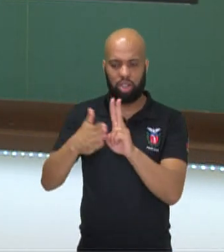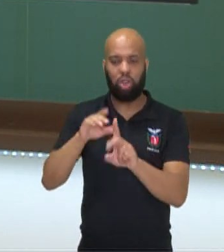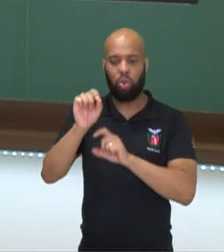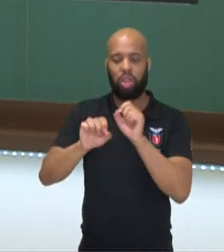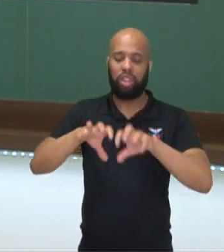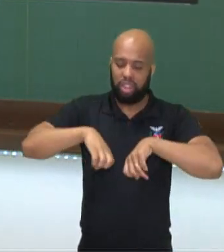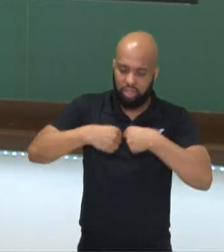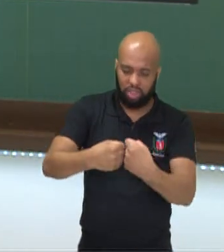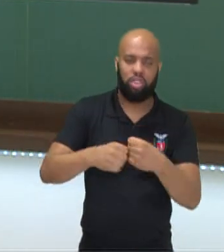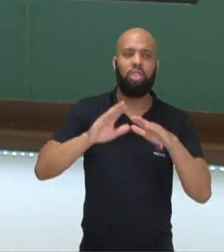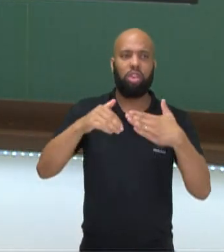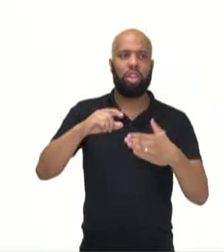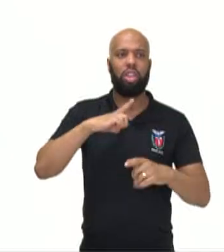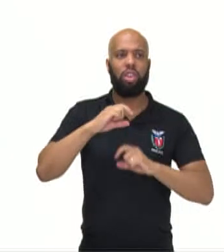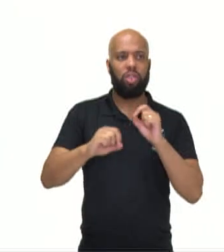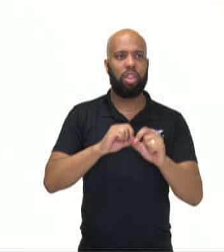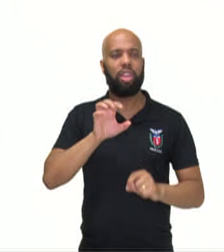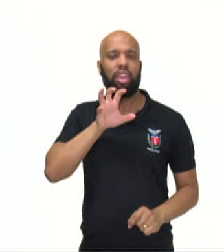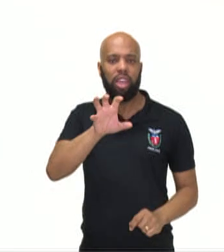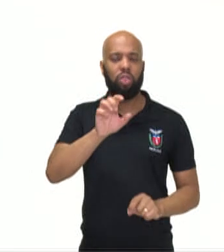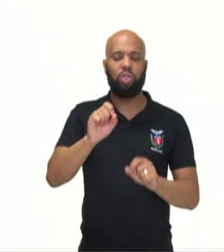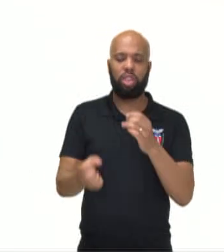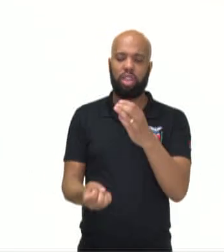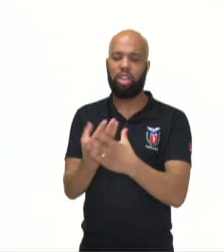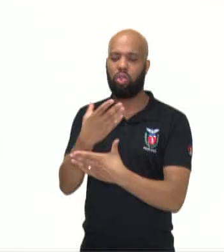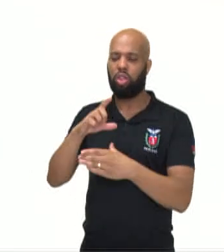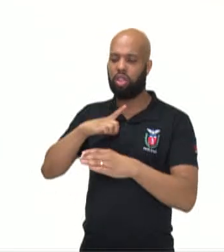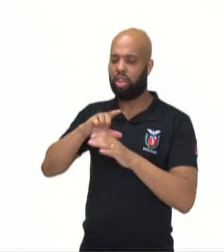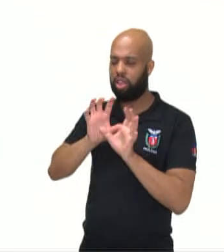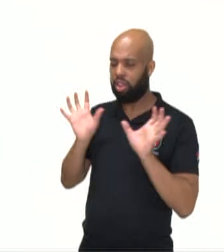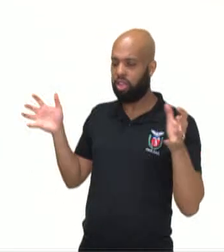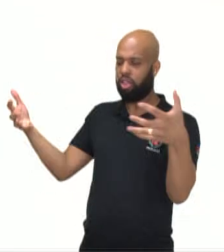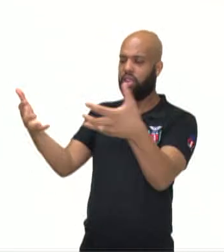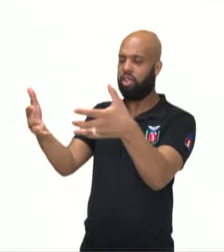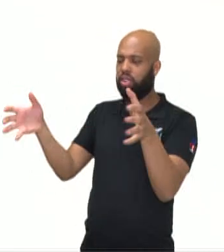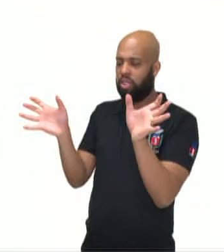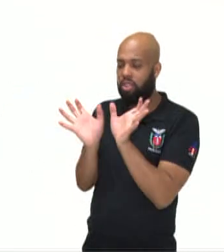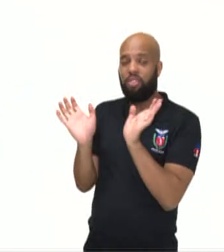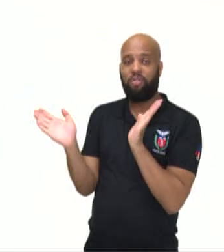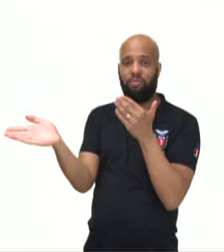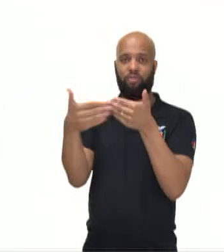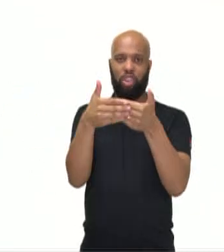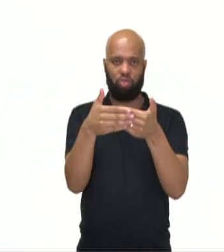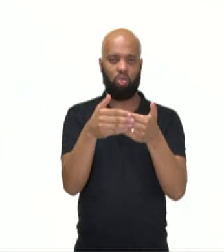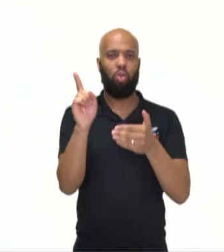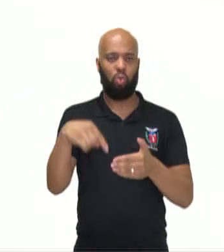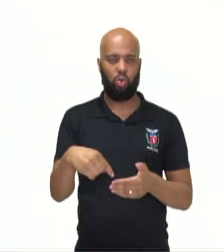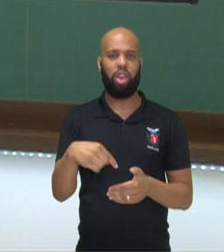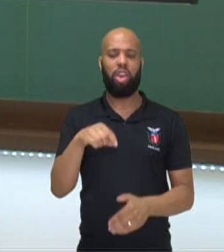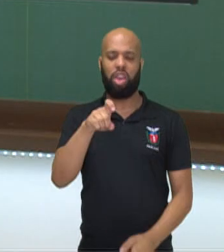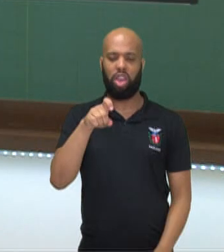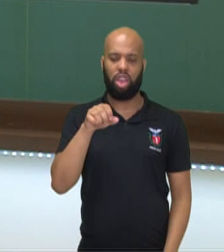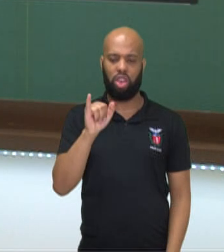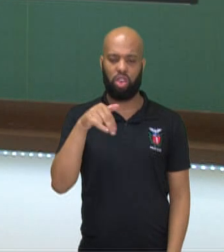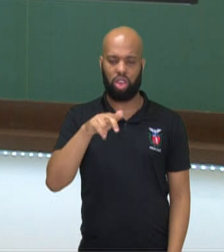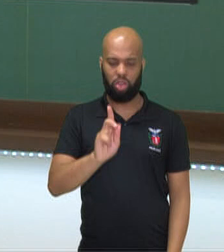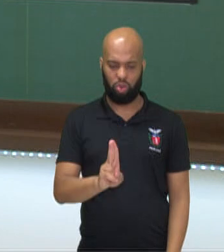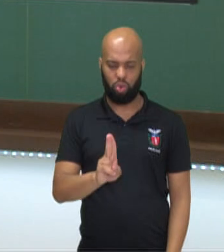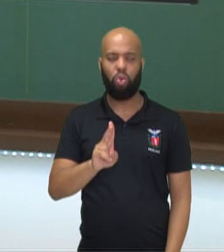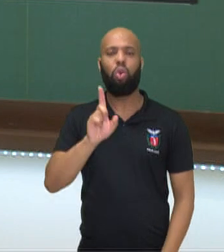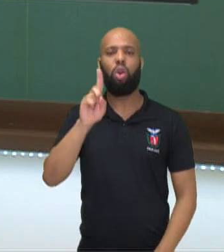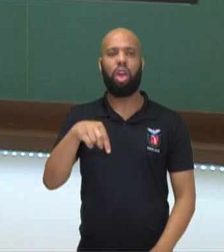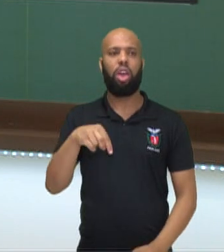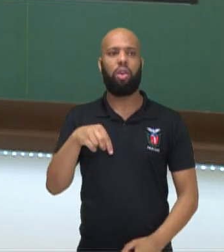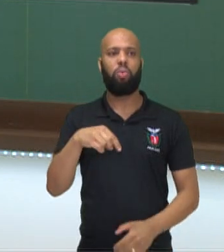mais defendiam. E entra em cena, então, a criação do Parque Indígena do Xingu, em 1961, exatamente para